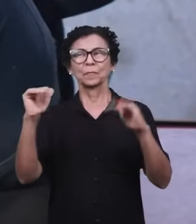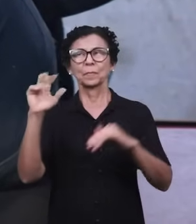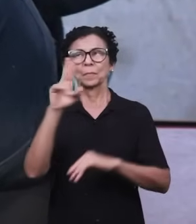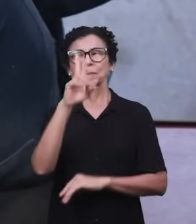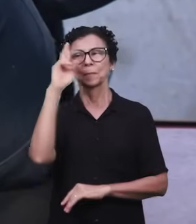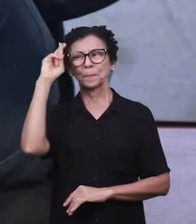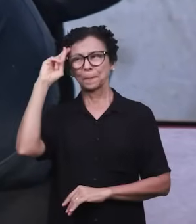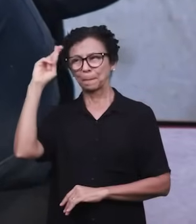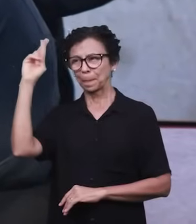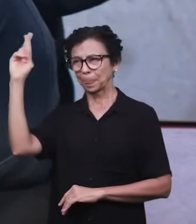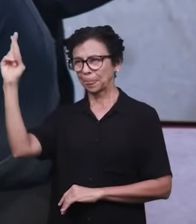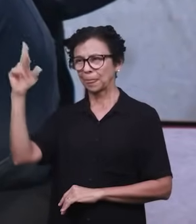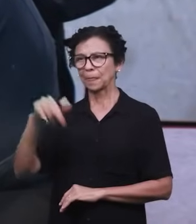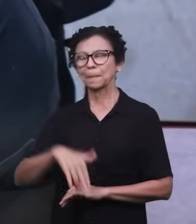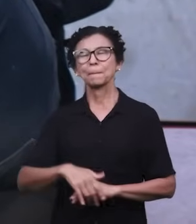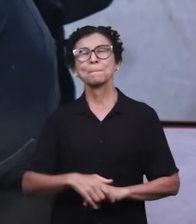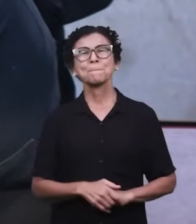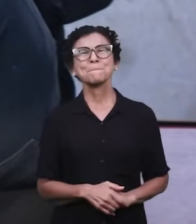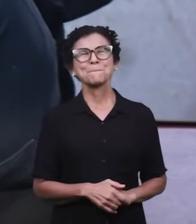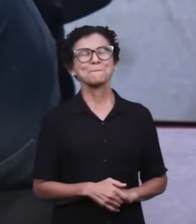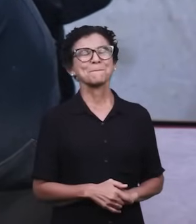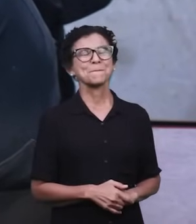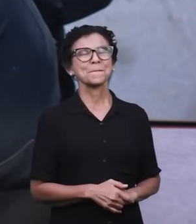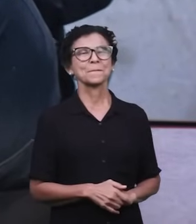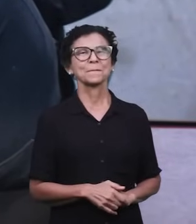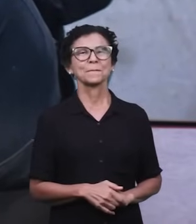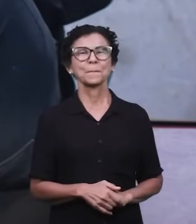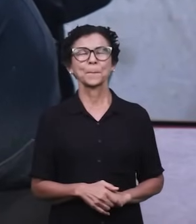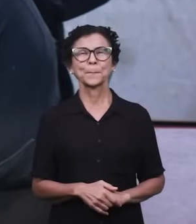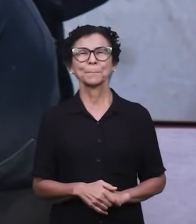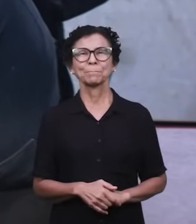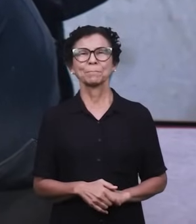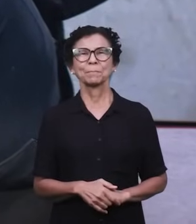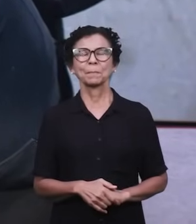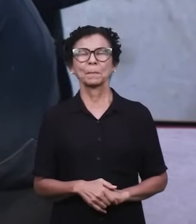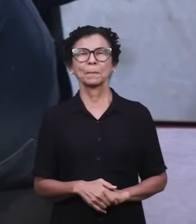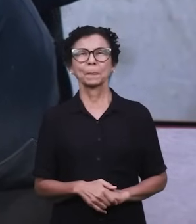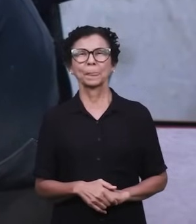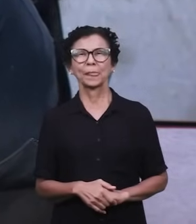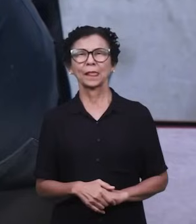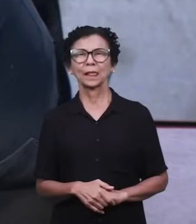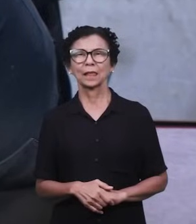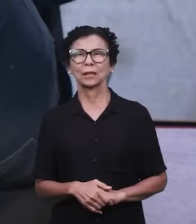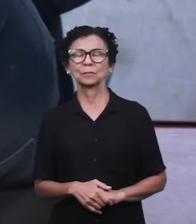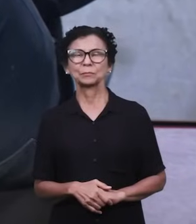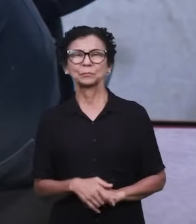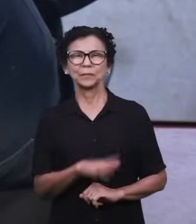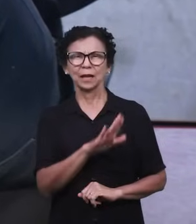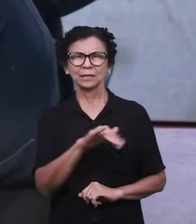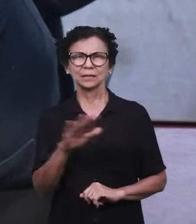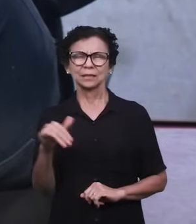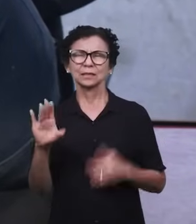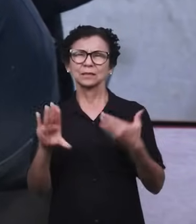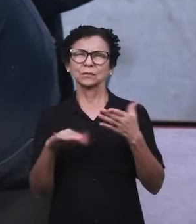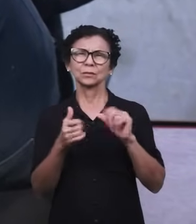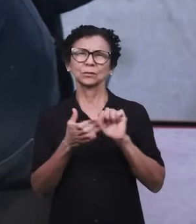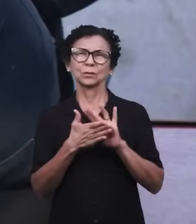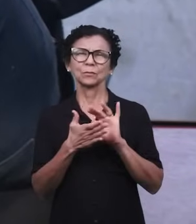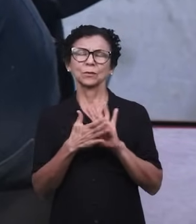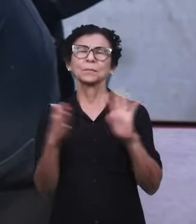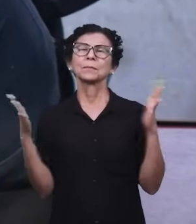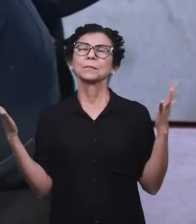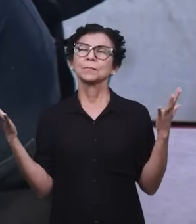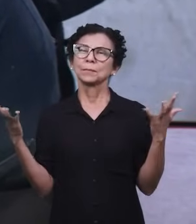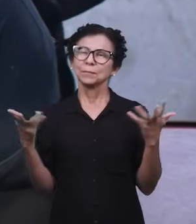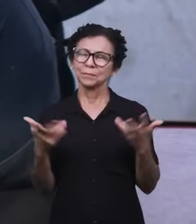Glória a Jesus, Glória a louvado Deus. seja o nome do Glória nosso a Deus. Senhor. Como é bom ouvir o louvor saindo da boca das crianças,